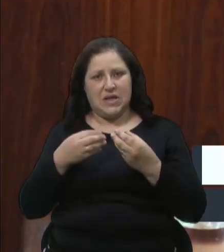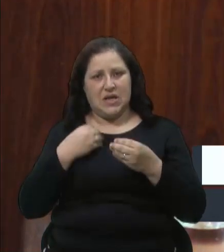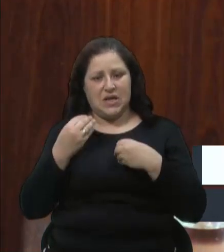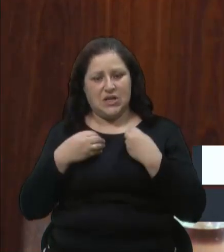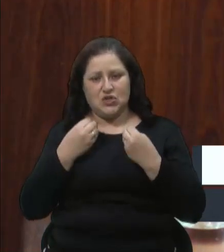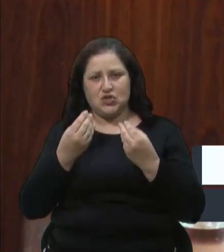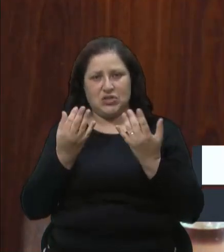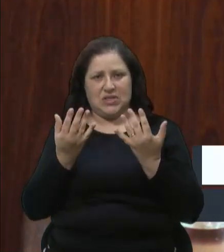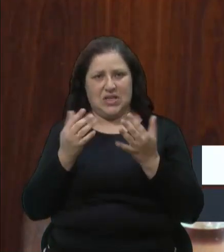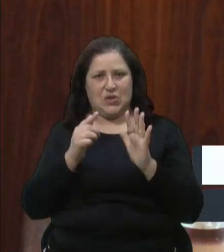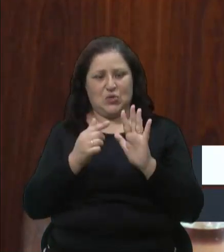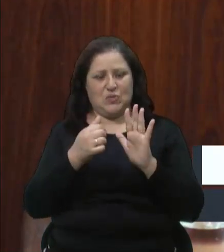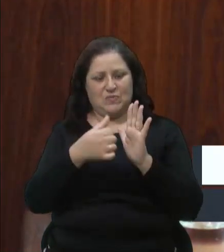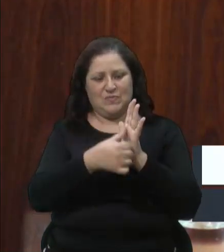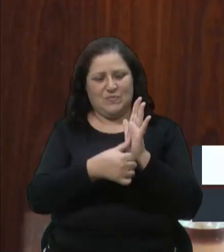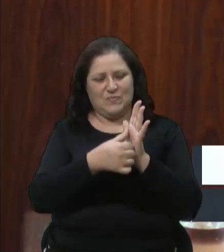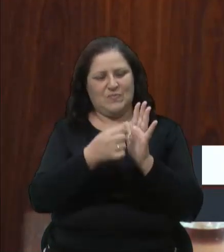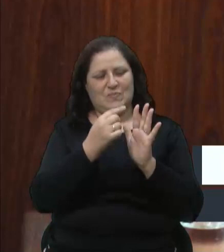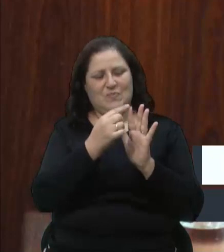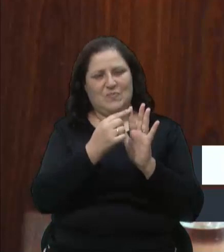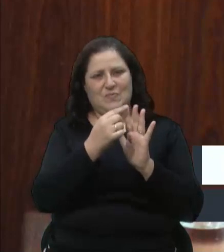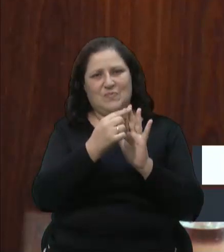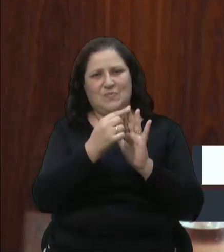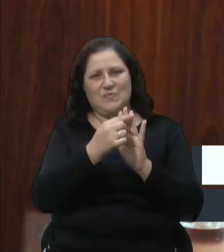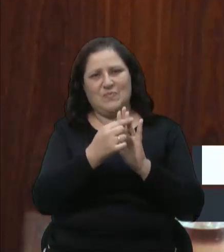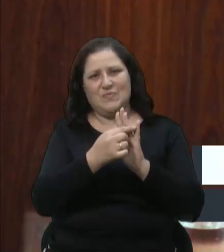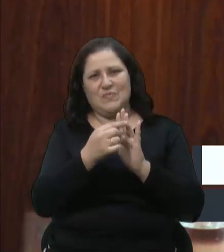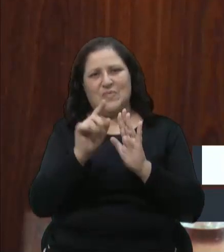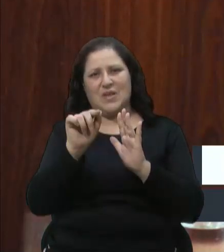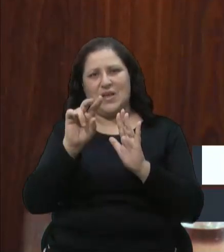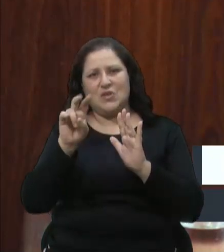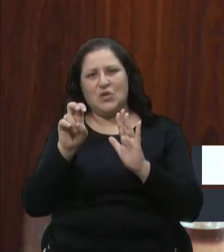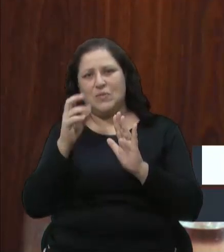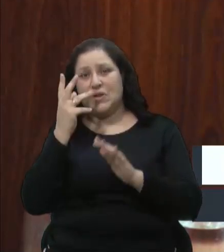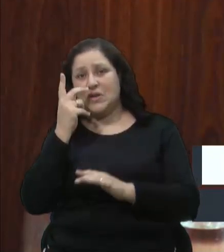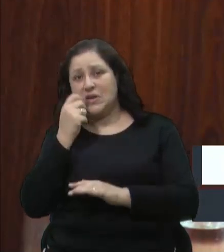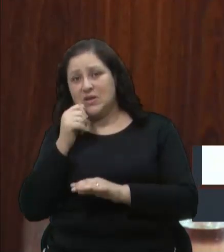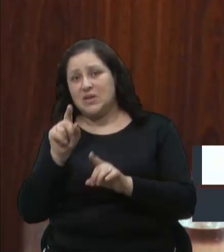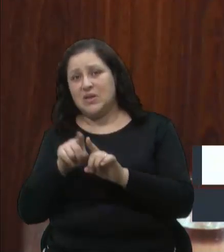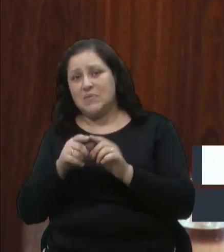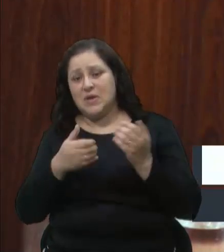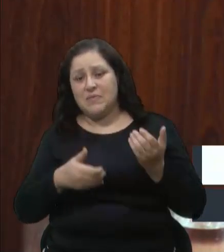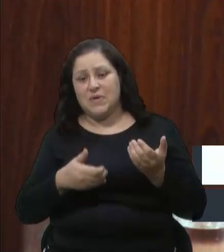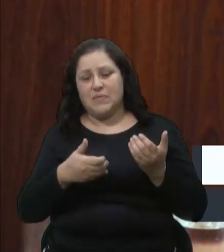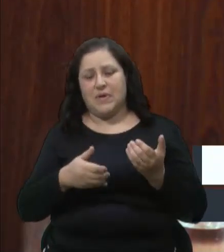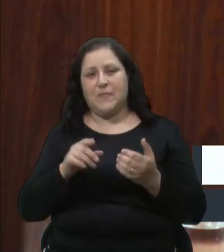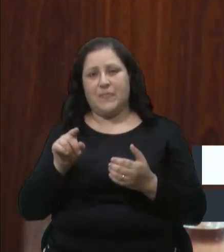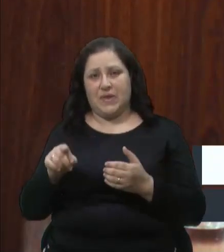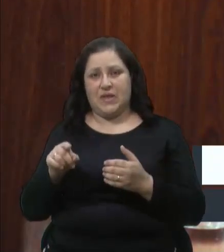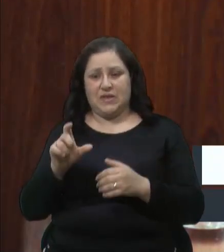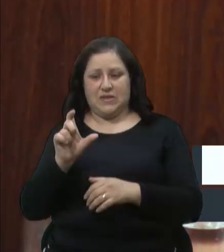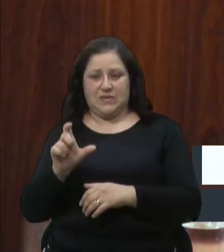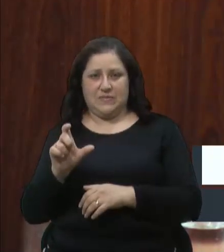a gente fala de crianças, fala de bebês. E o Libre, ele é uma qualidade de